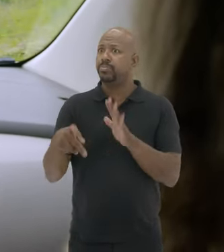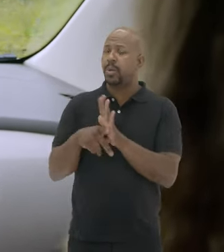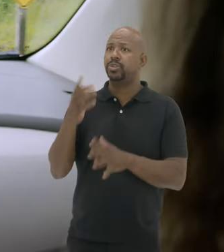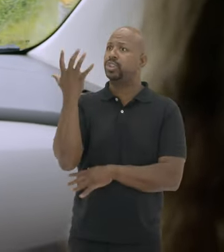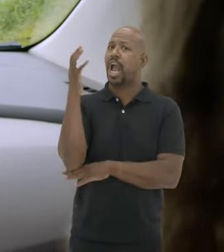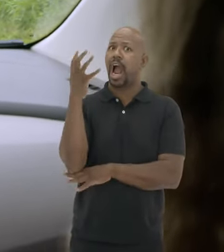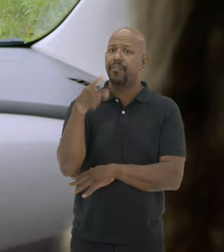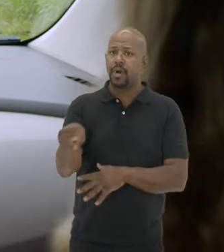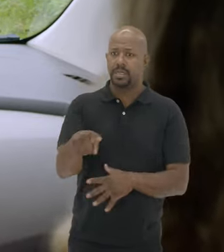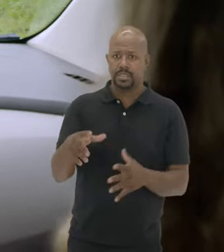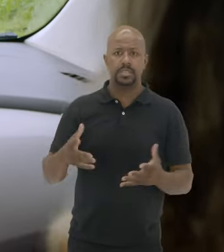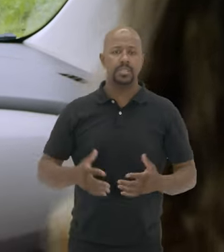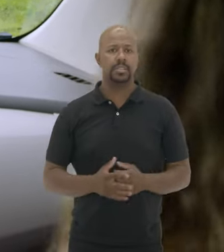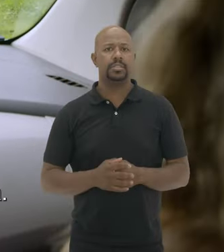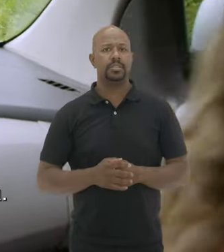arma